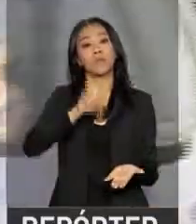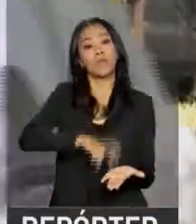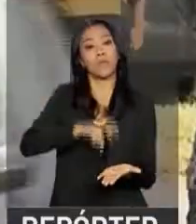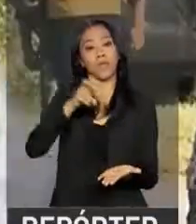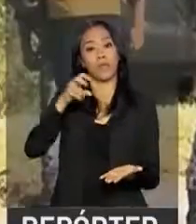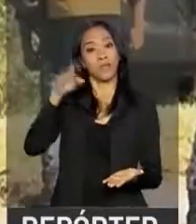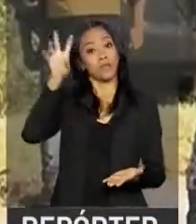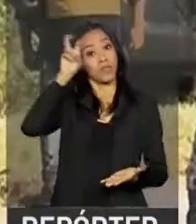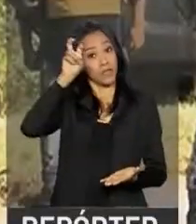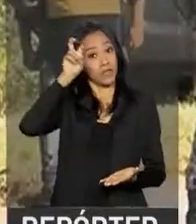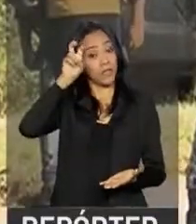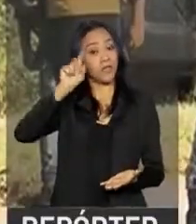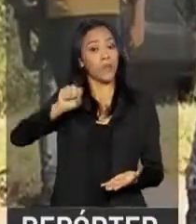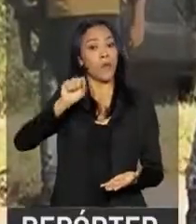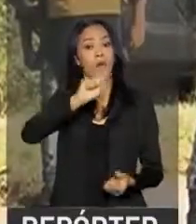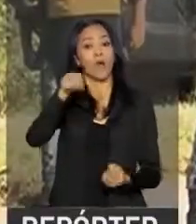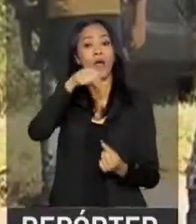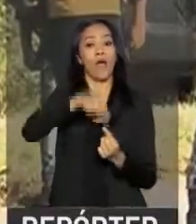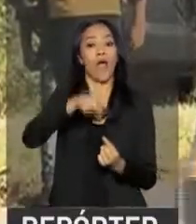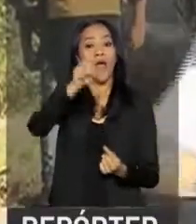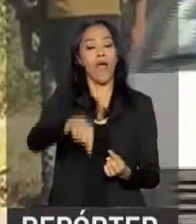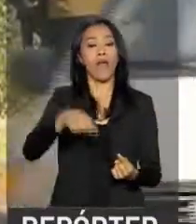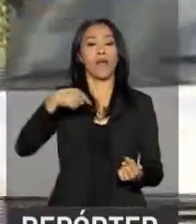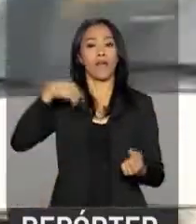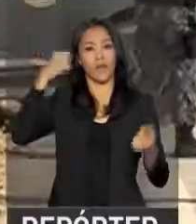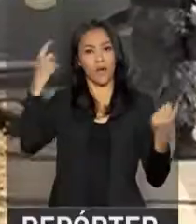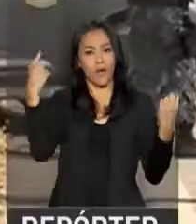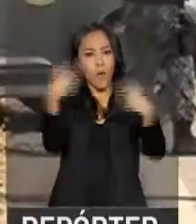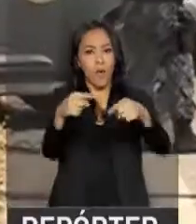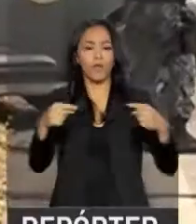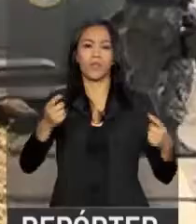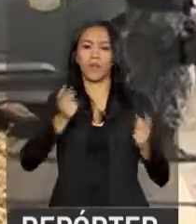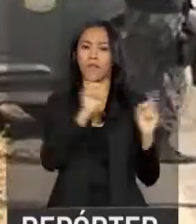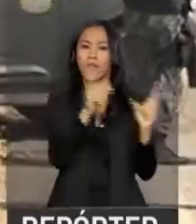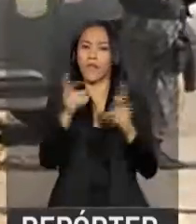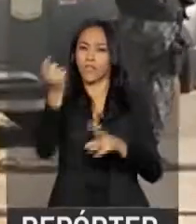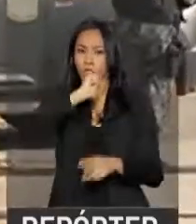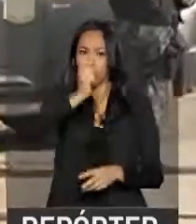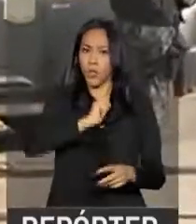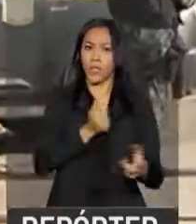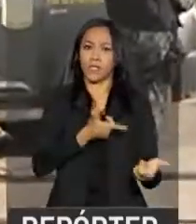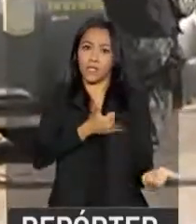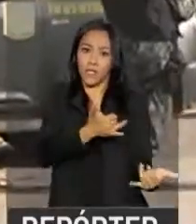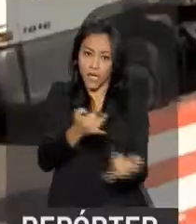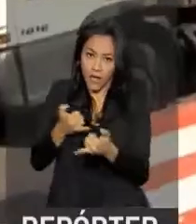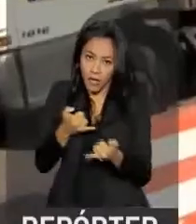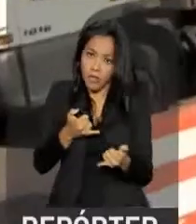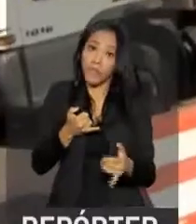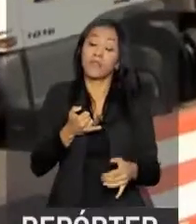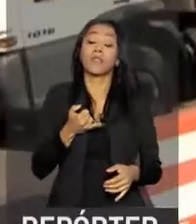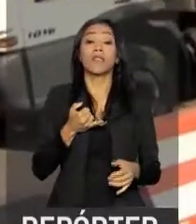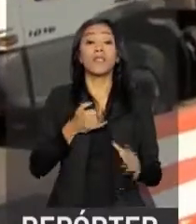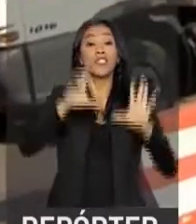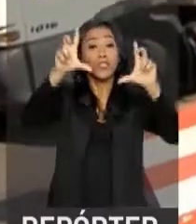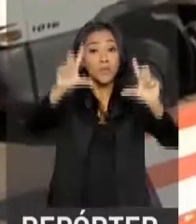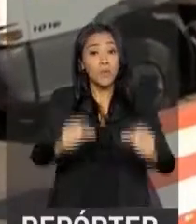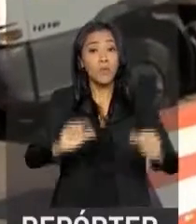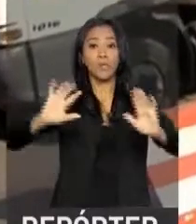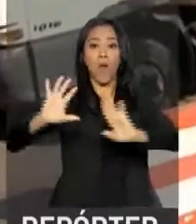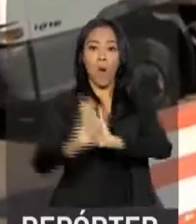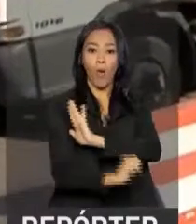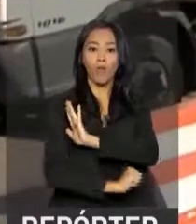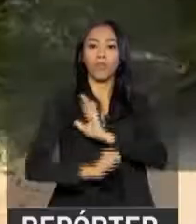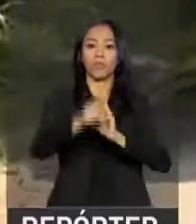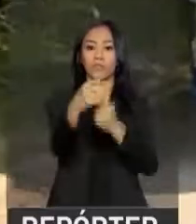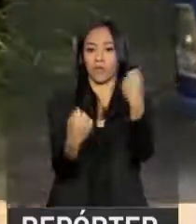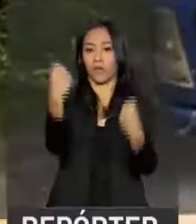desta quinta feira pretende combater o tráfico de drogas e armas e ajudar na redução dos roubos de cargas no rio de